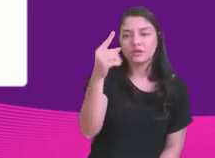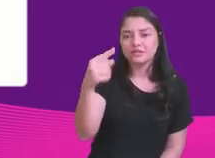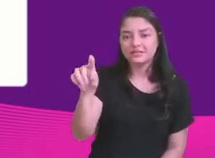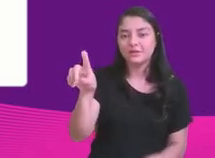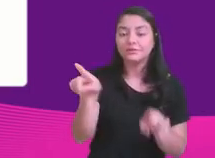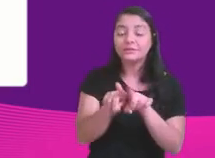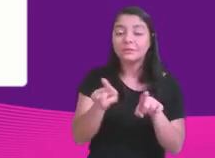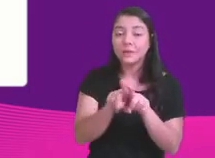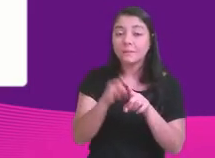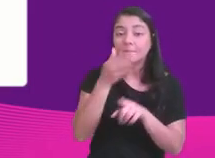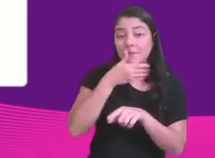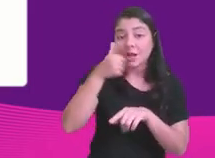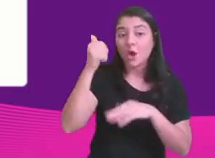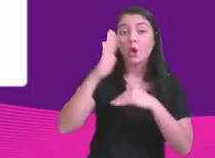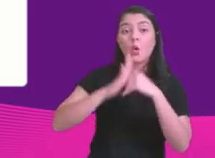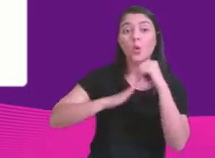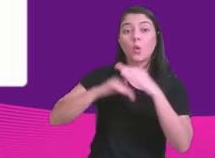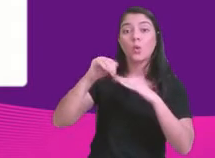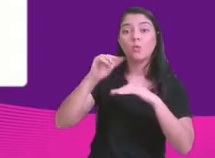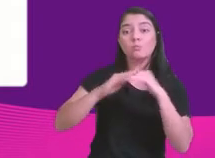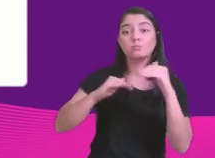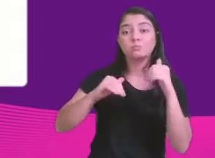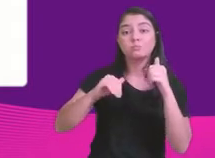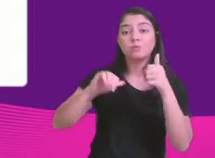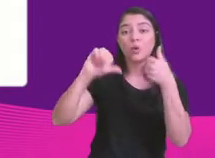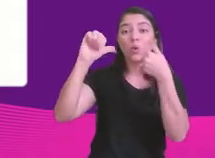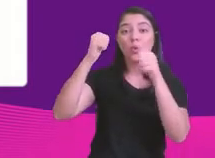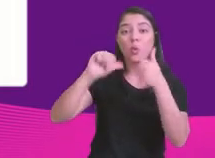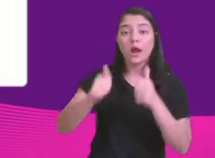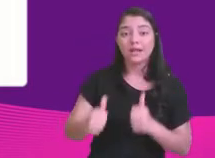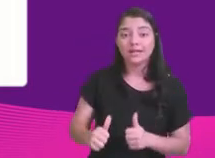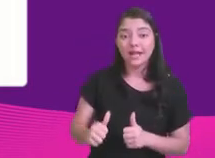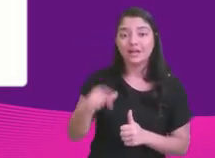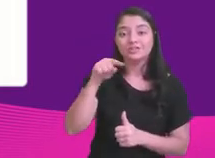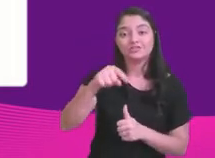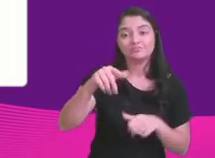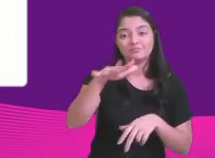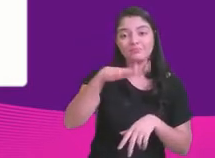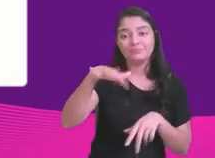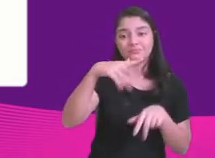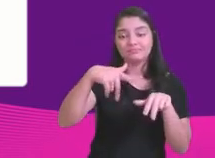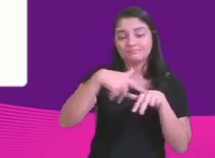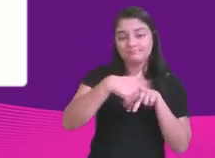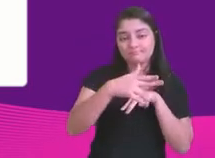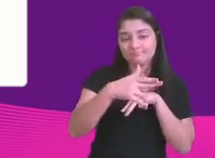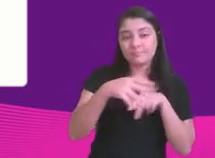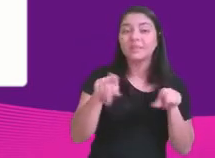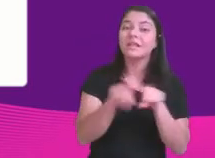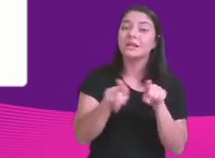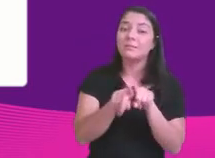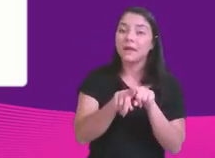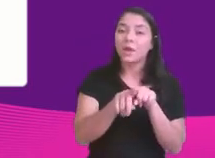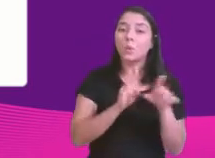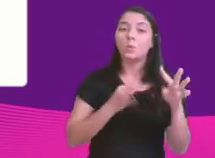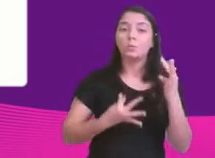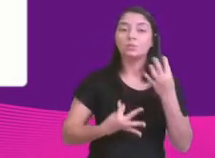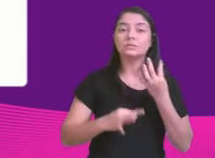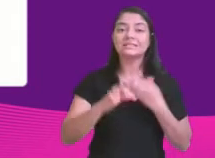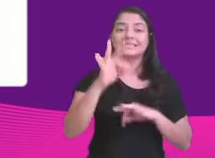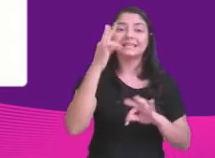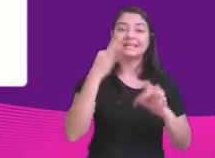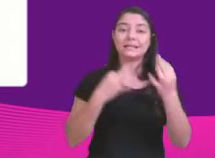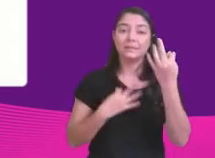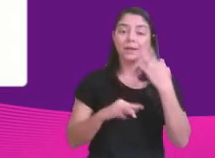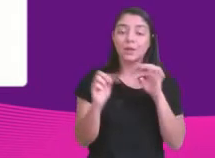espécime cirúrgico, e desta forma, um tratamento oncológico mais